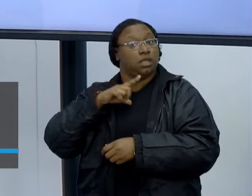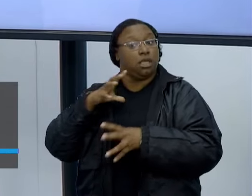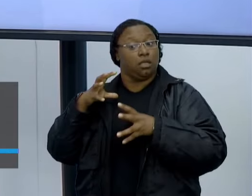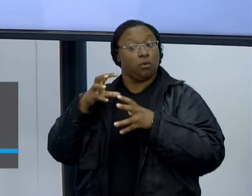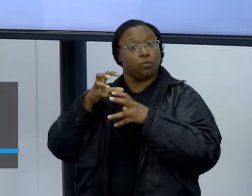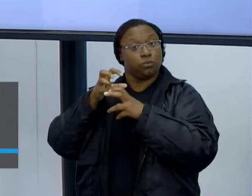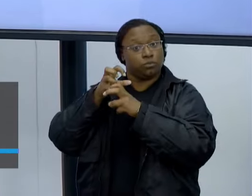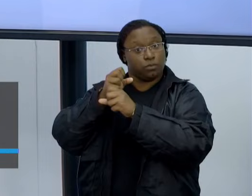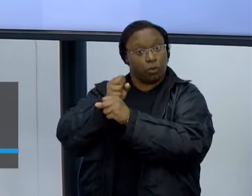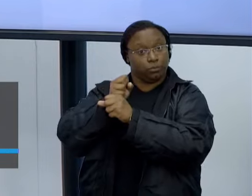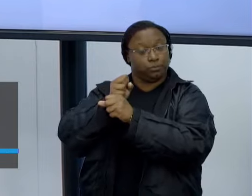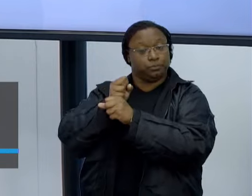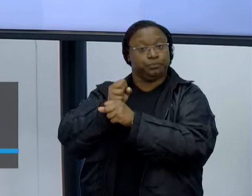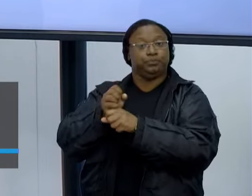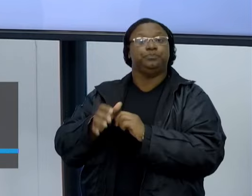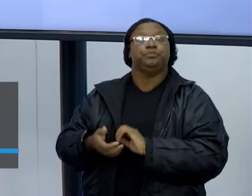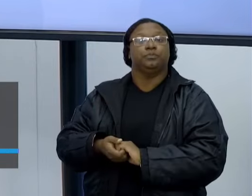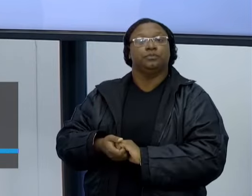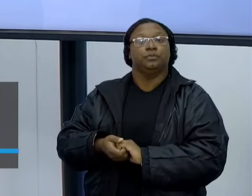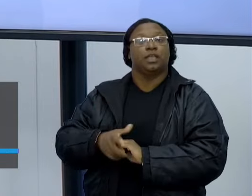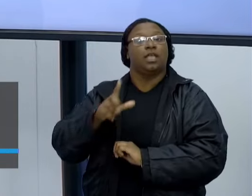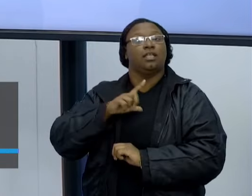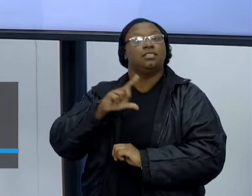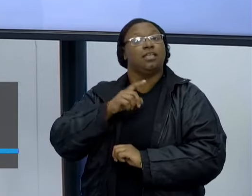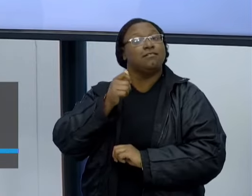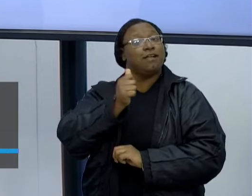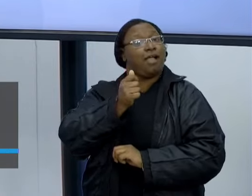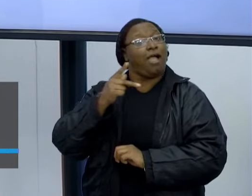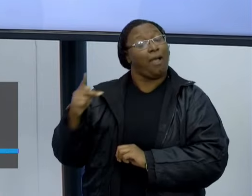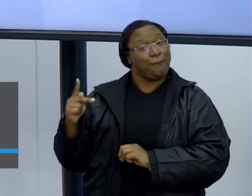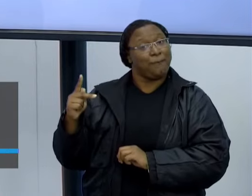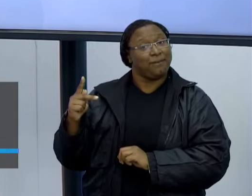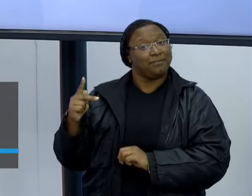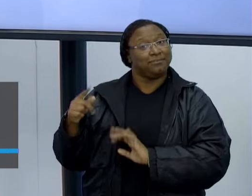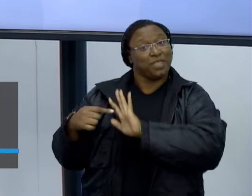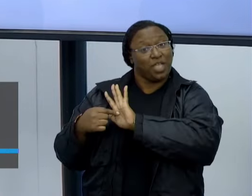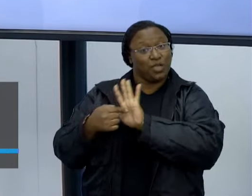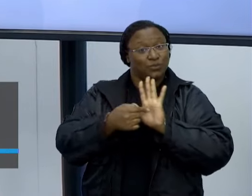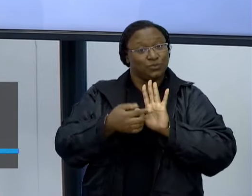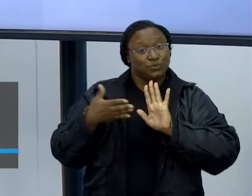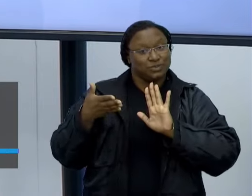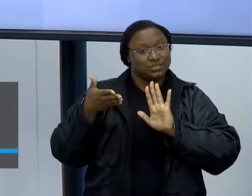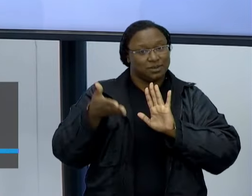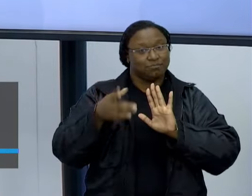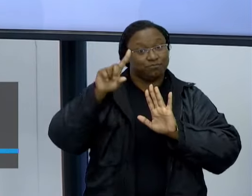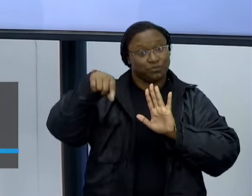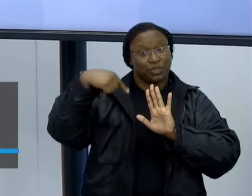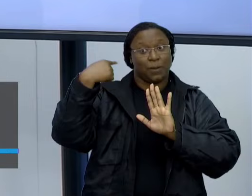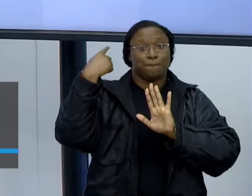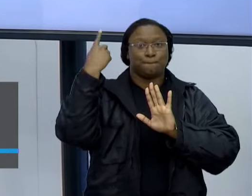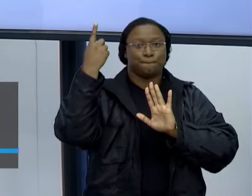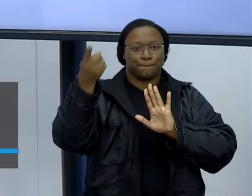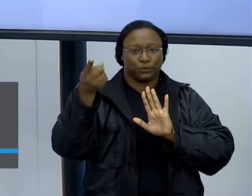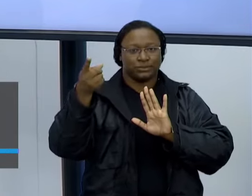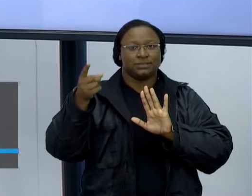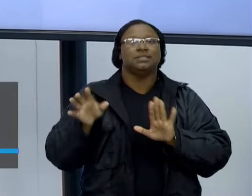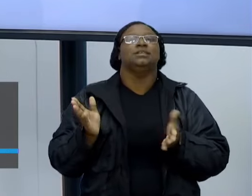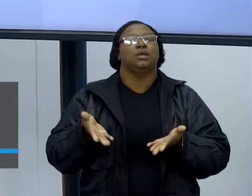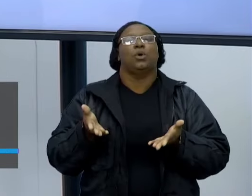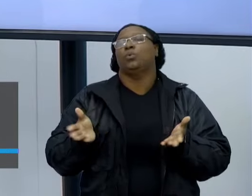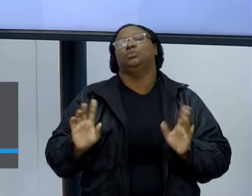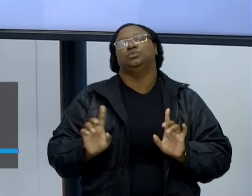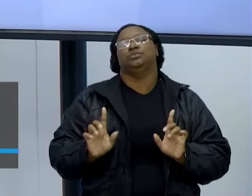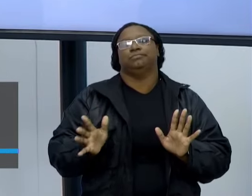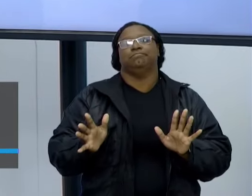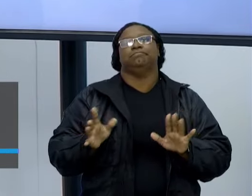tudo mais, a gente tem um aplicativo que faz isso. Eu vou te apresentar nas próximas aulas, não